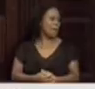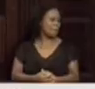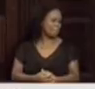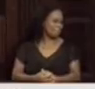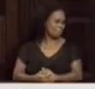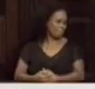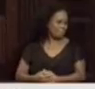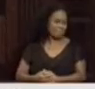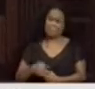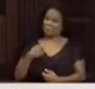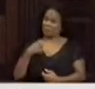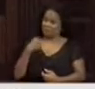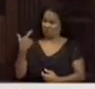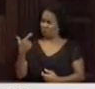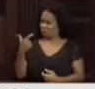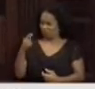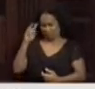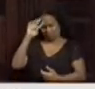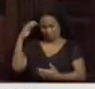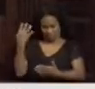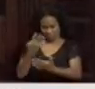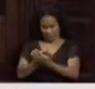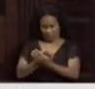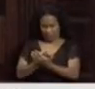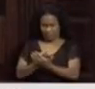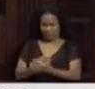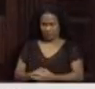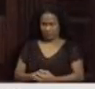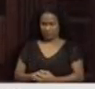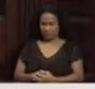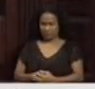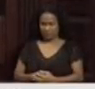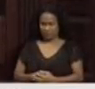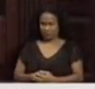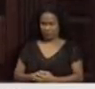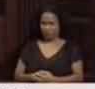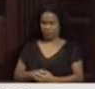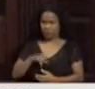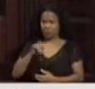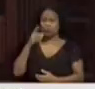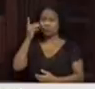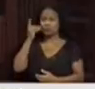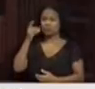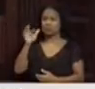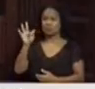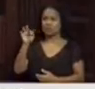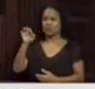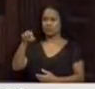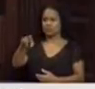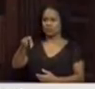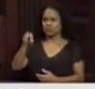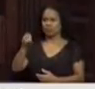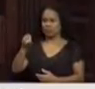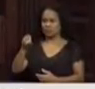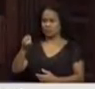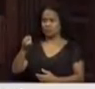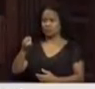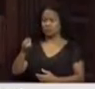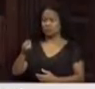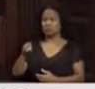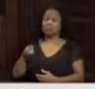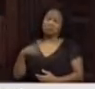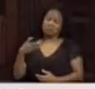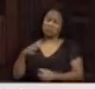Eu também não acredito que, se o deputado Freixo fosse eleito, seria uma opção